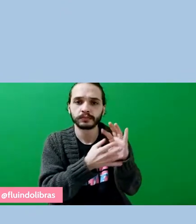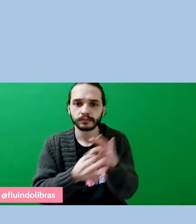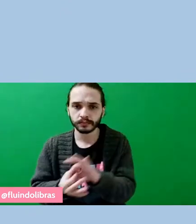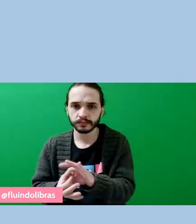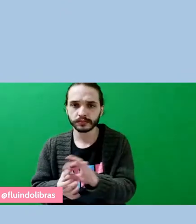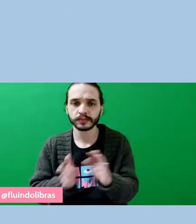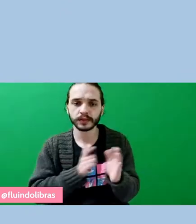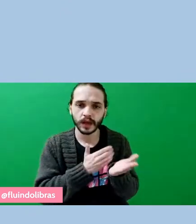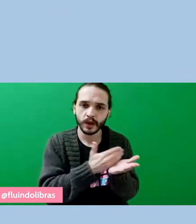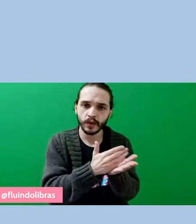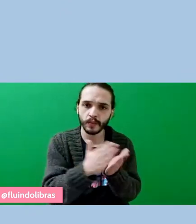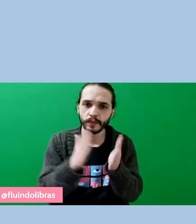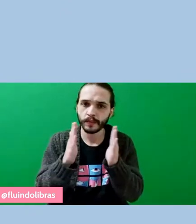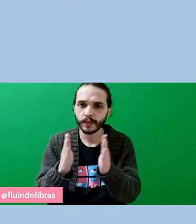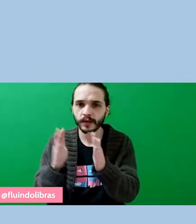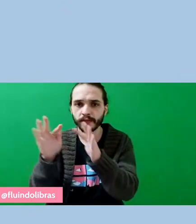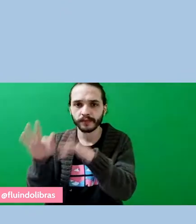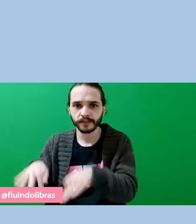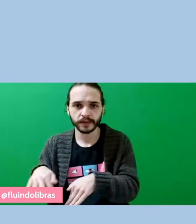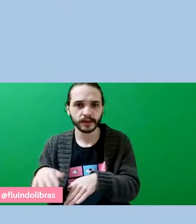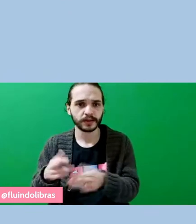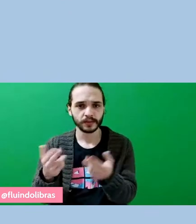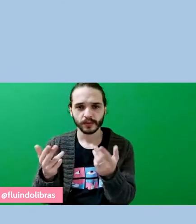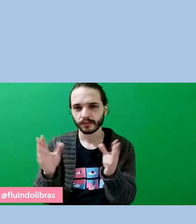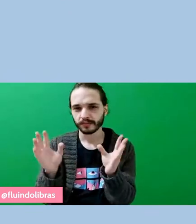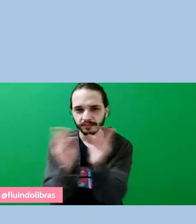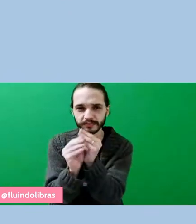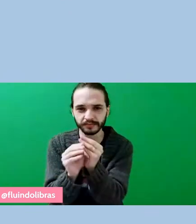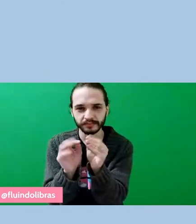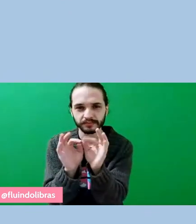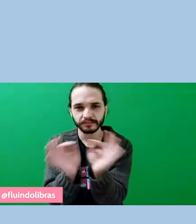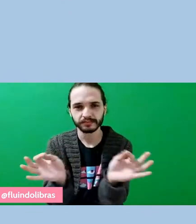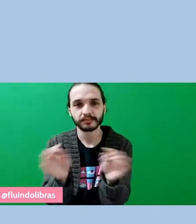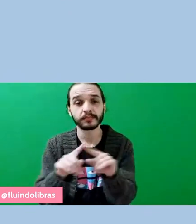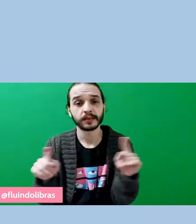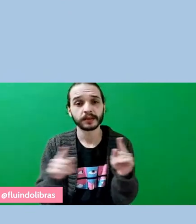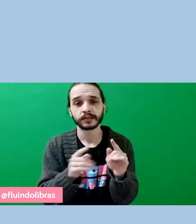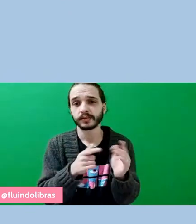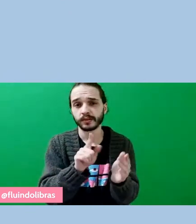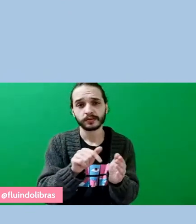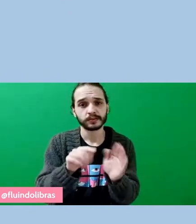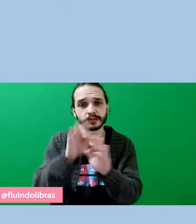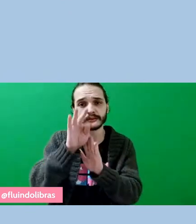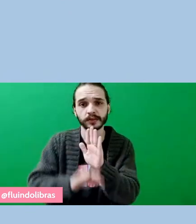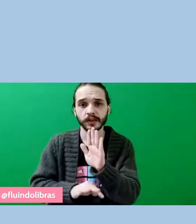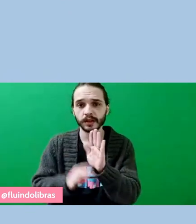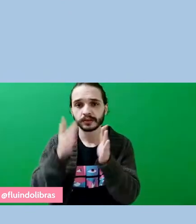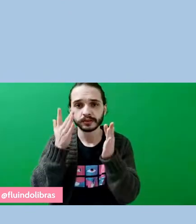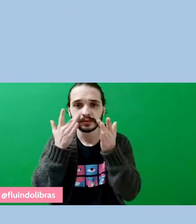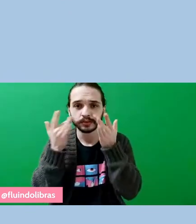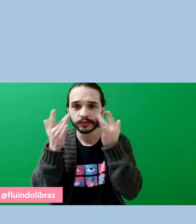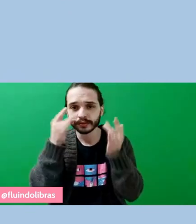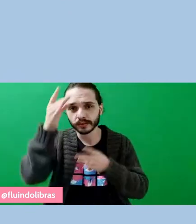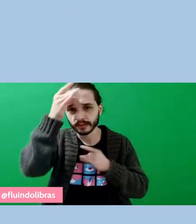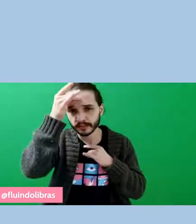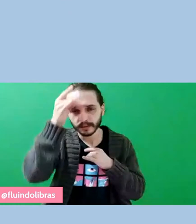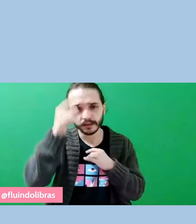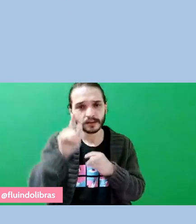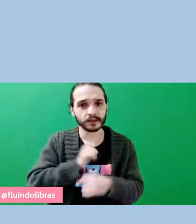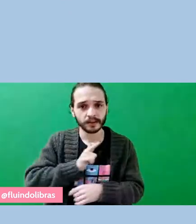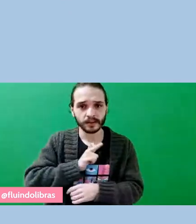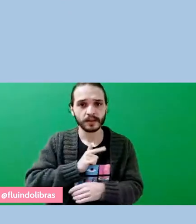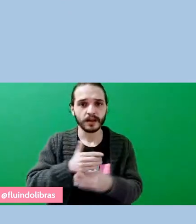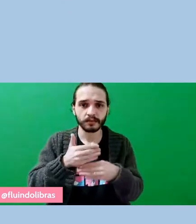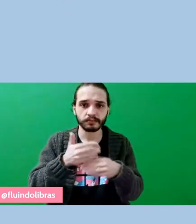tem um fim. Assim, sendo muito grosseiramente colocando, mas assim, um texto dramático é isso. Ele tem, sobe a cortina e tem, desce a cortina no